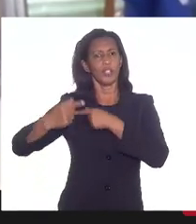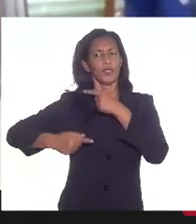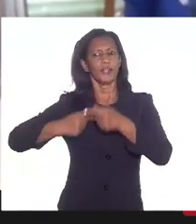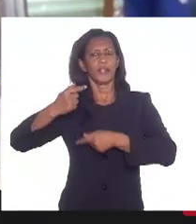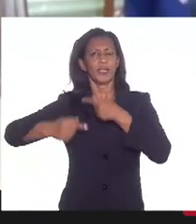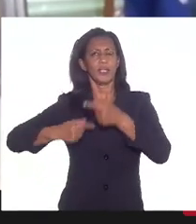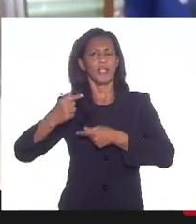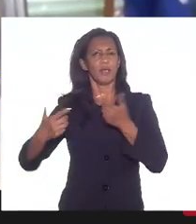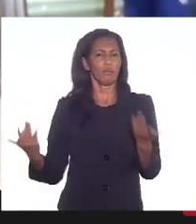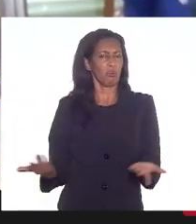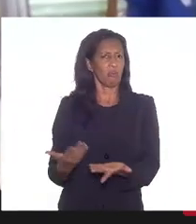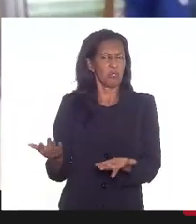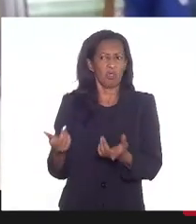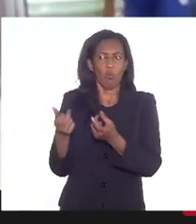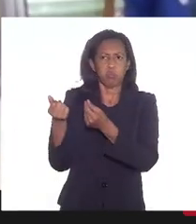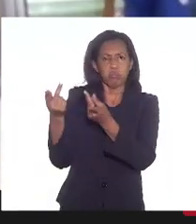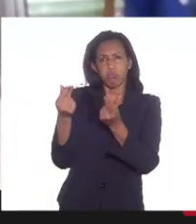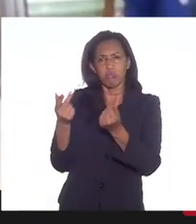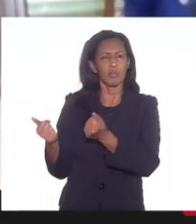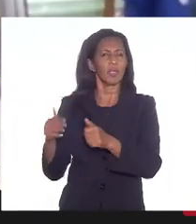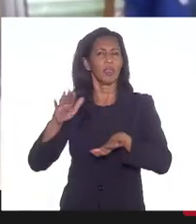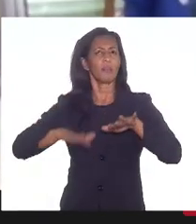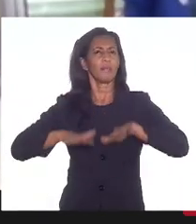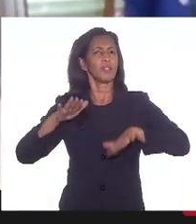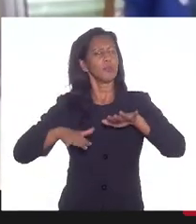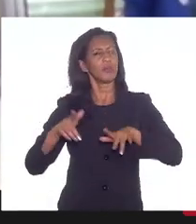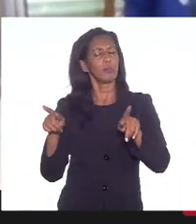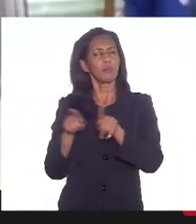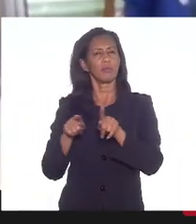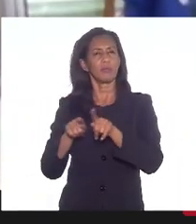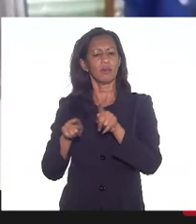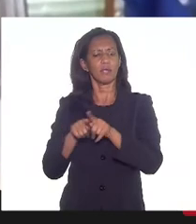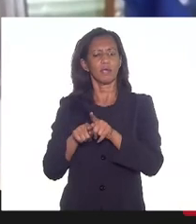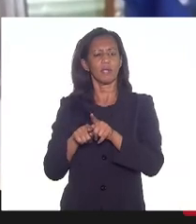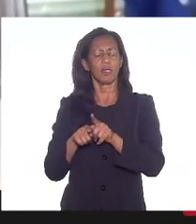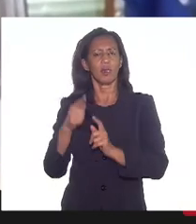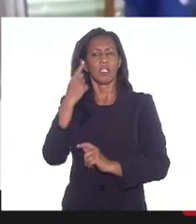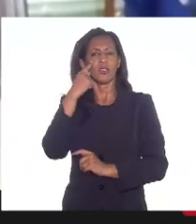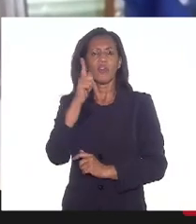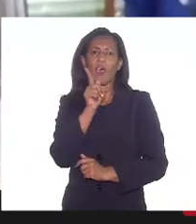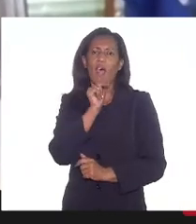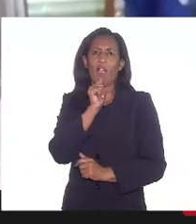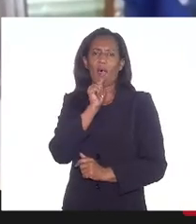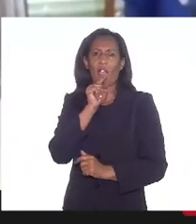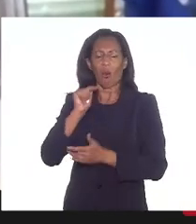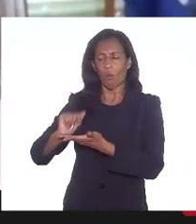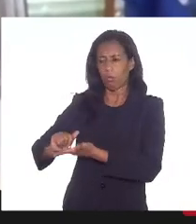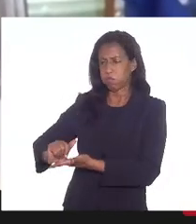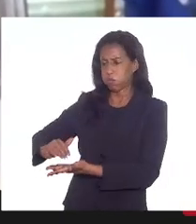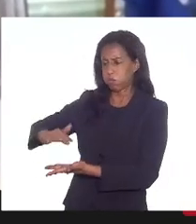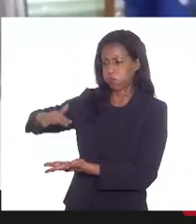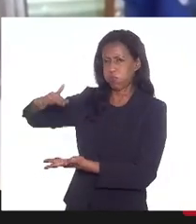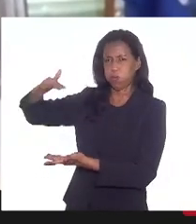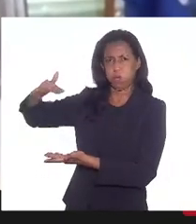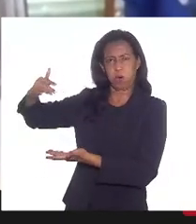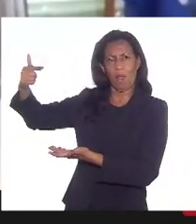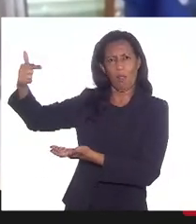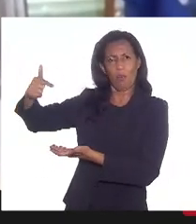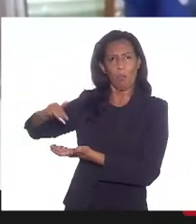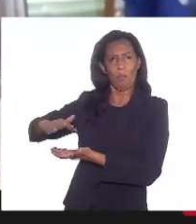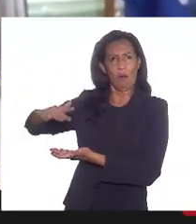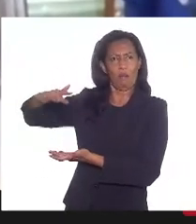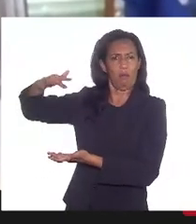quase nenhuma. E, ao mesmo tempo, a gente está caindo a água do reservatório. E cair água de reservatório não é só o